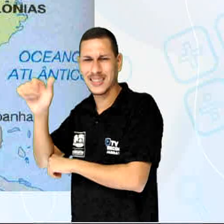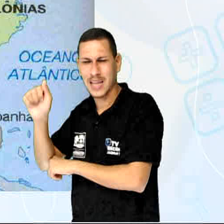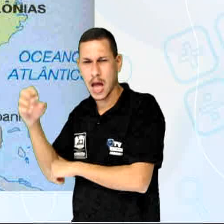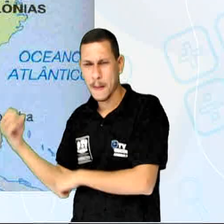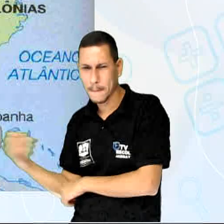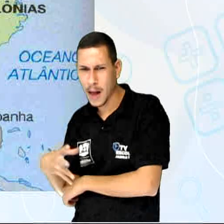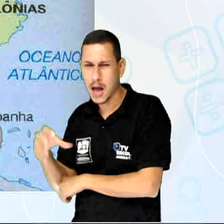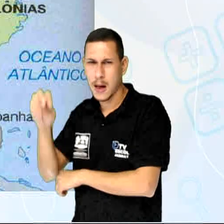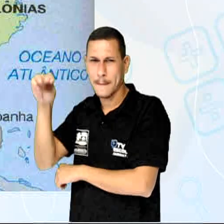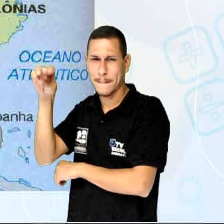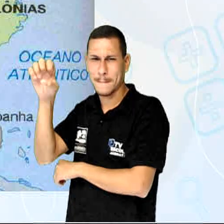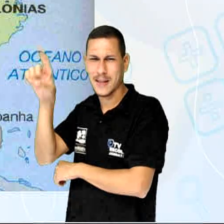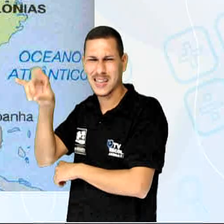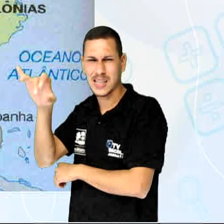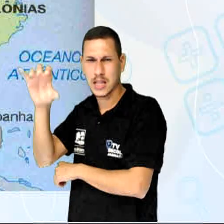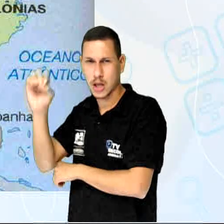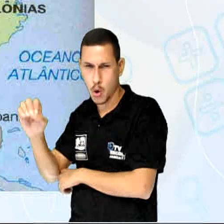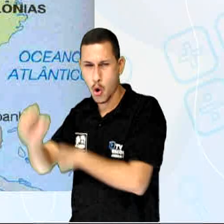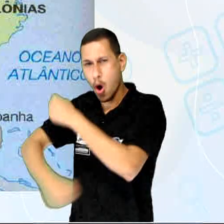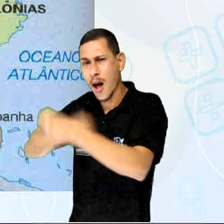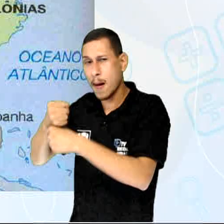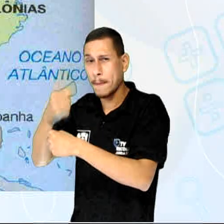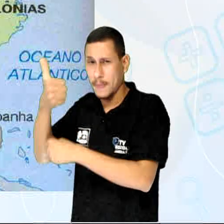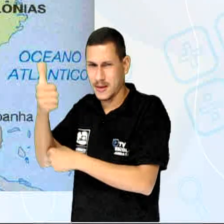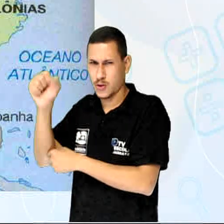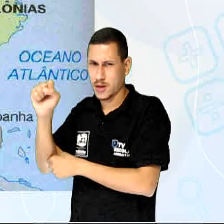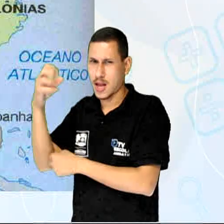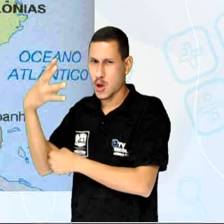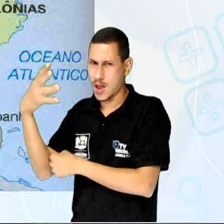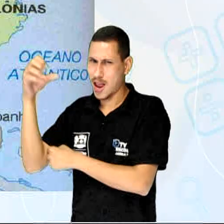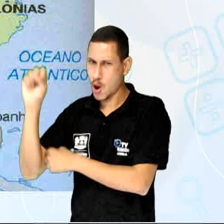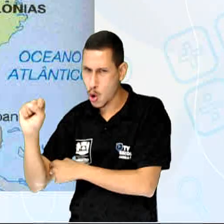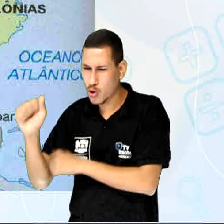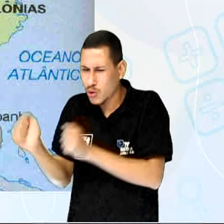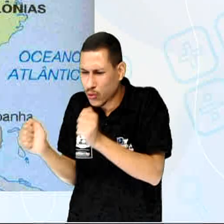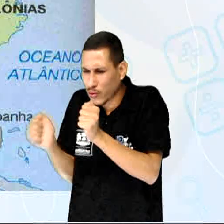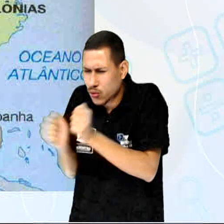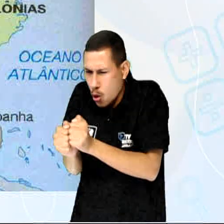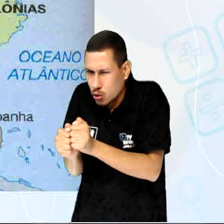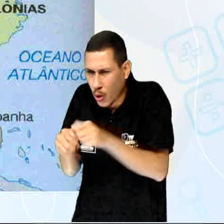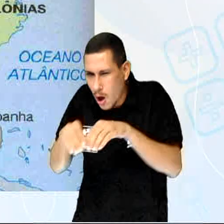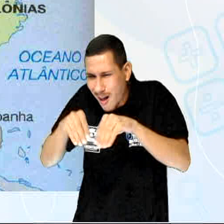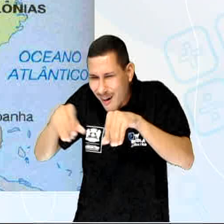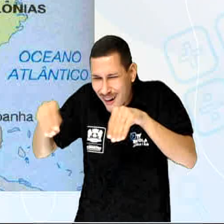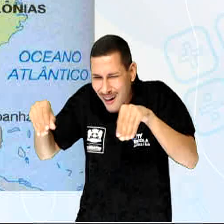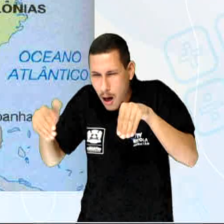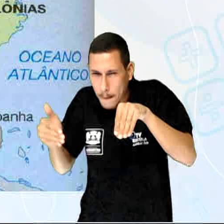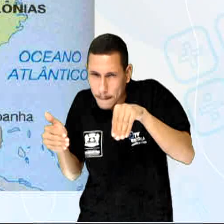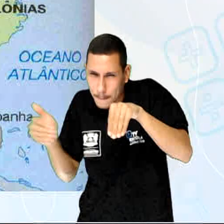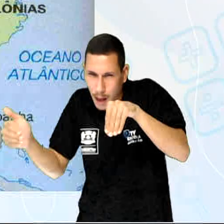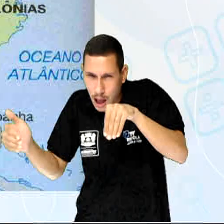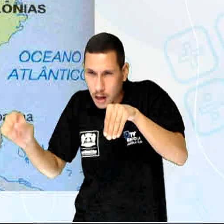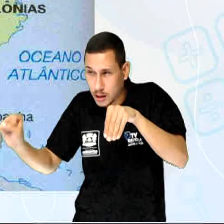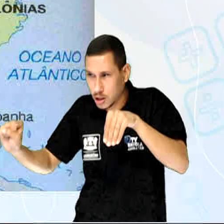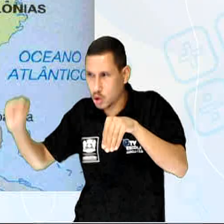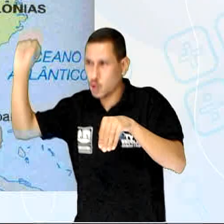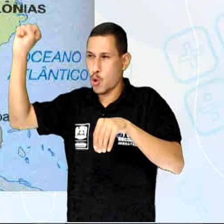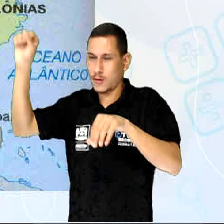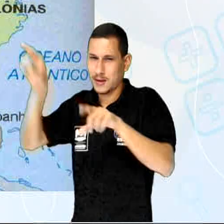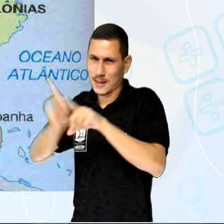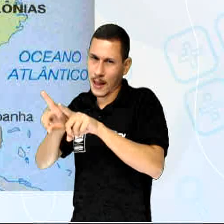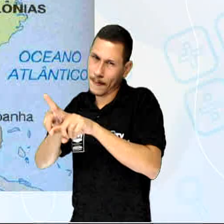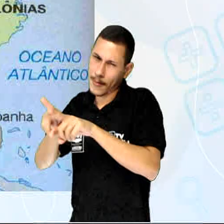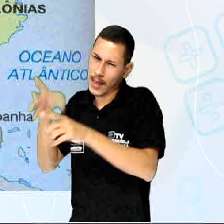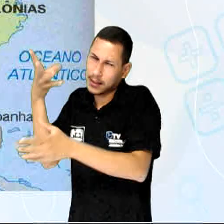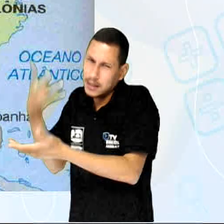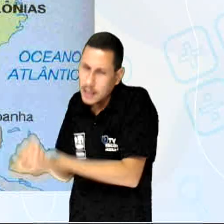né, comprada pelo México em 1848, junto com um pedacinho mais ao sul, também adquirido com o México